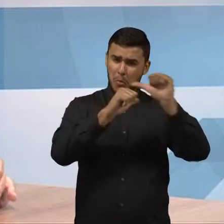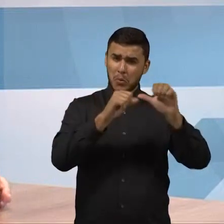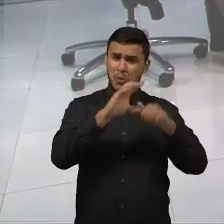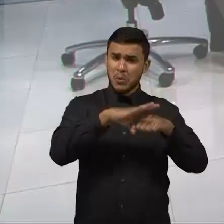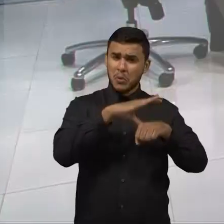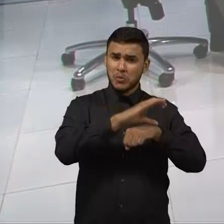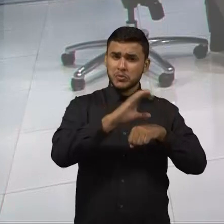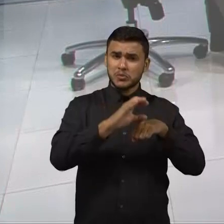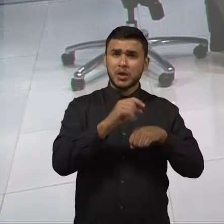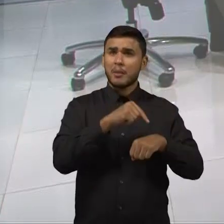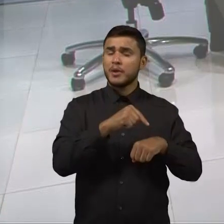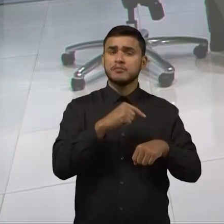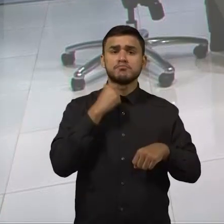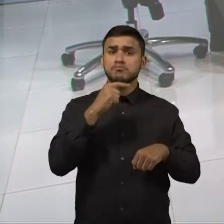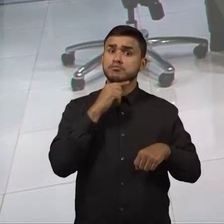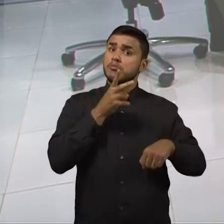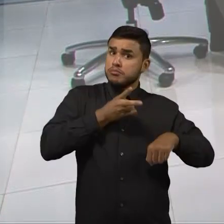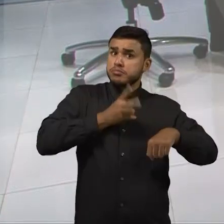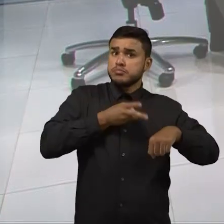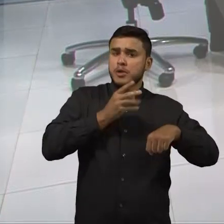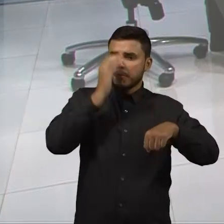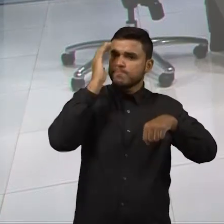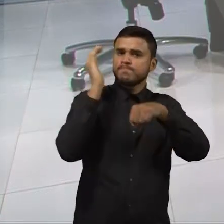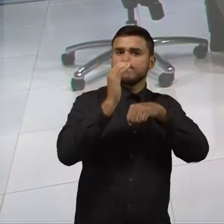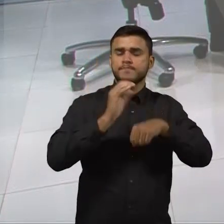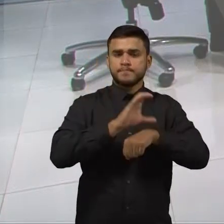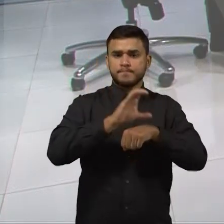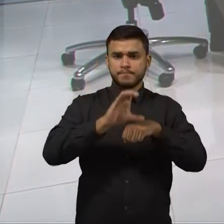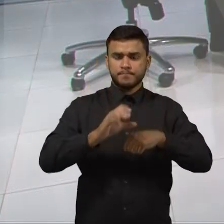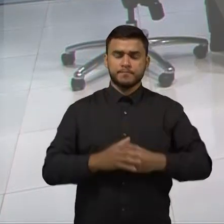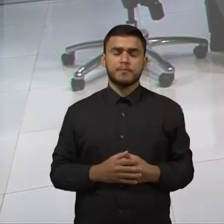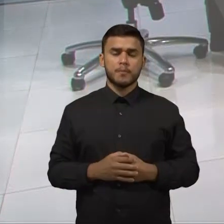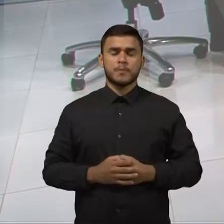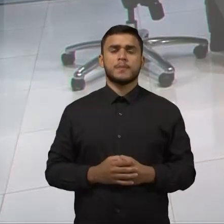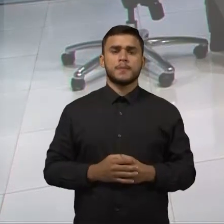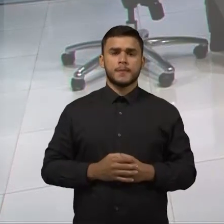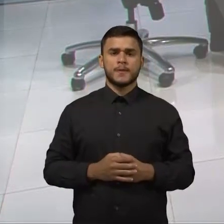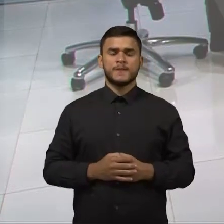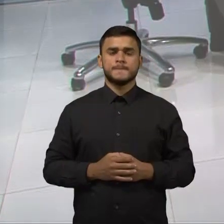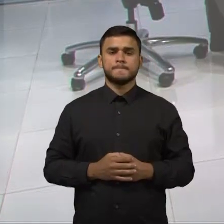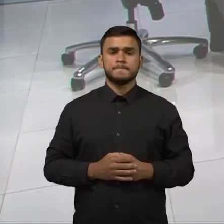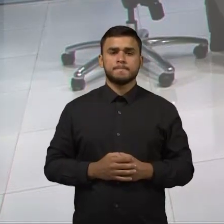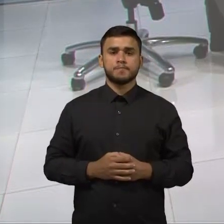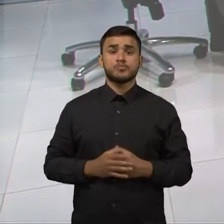questão. Outro ponto que eu acho relevante discutir, que a gente não discute,